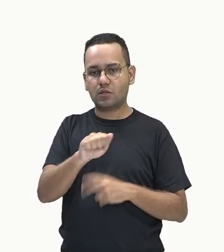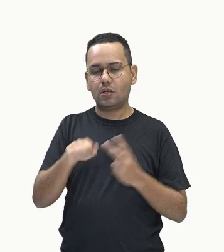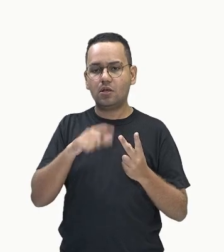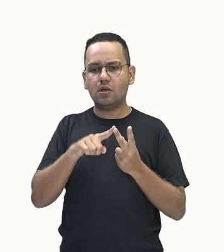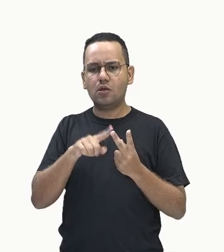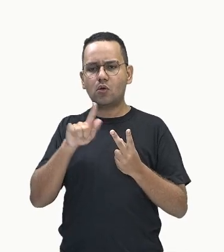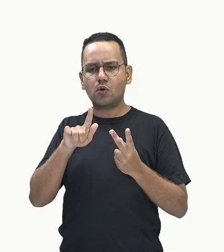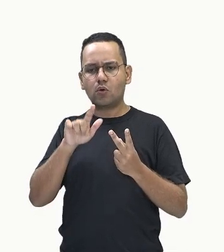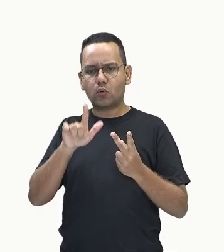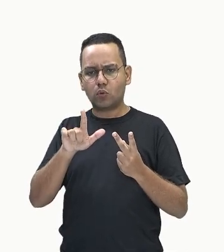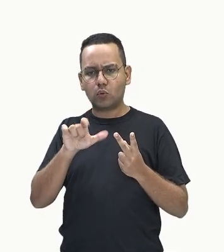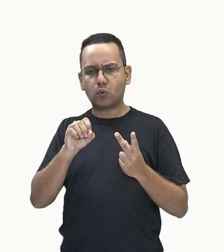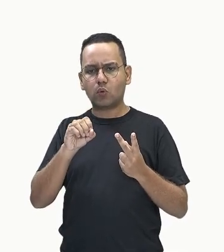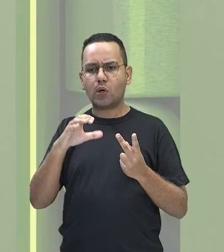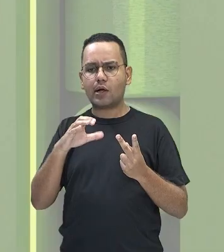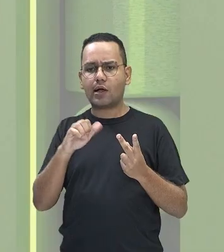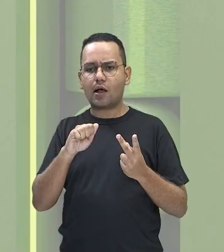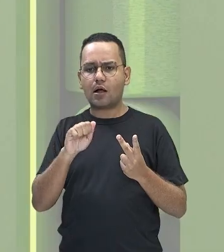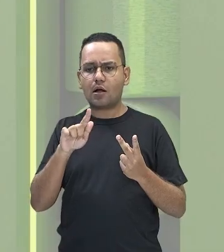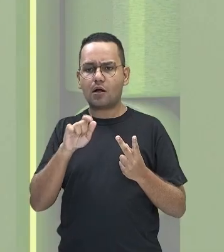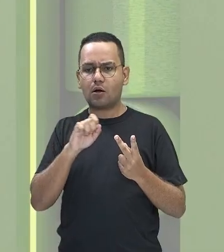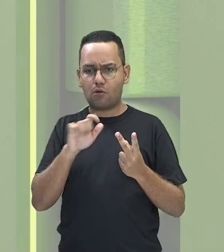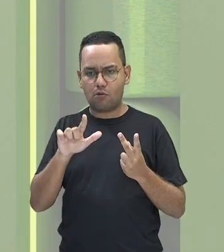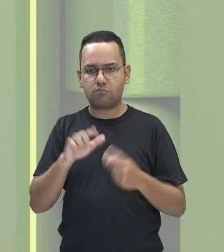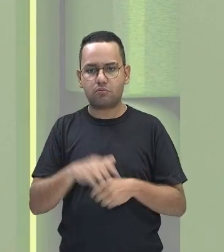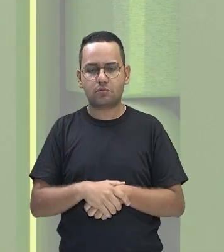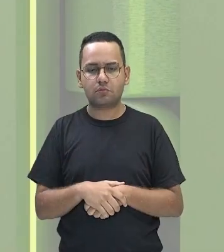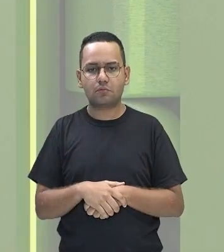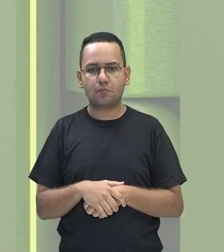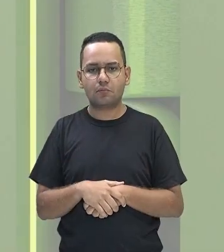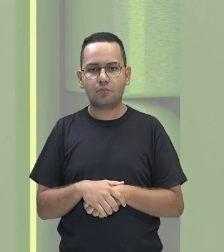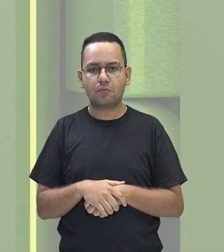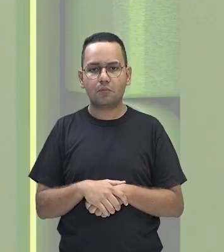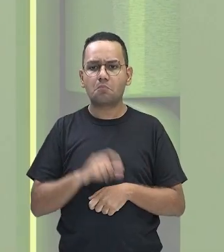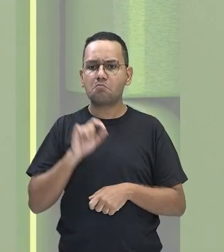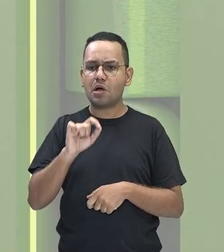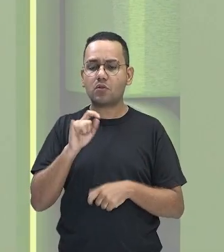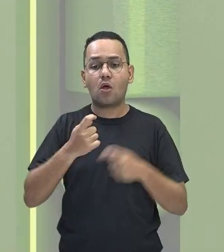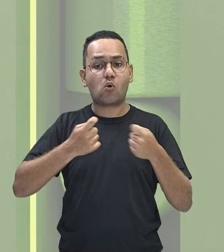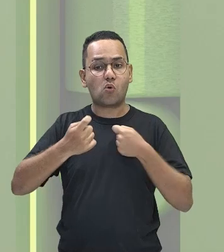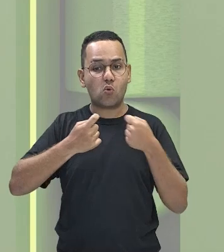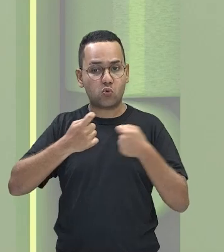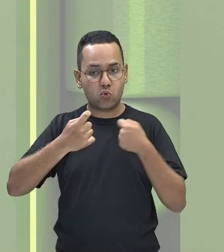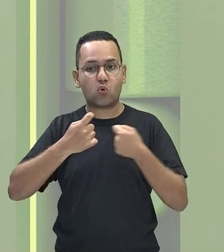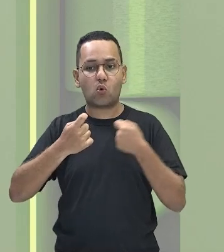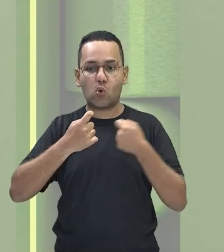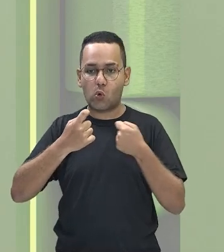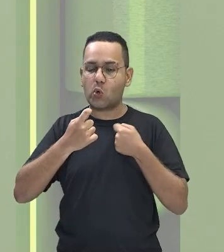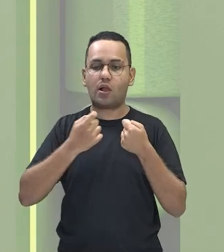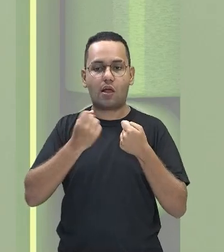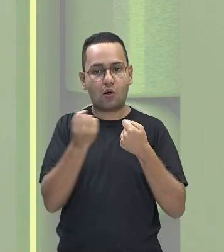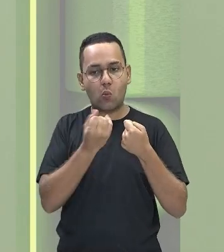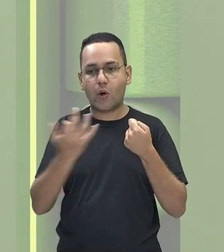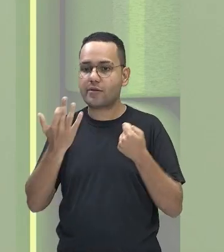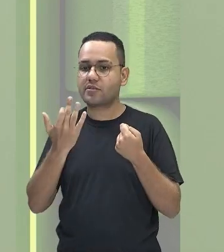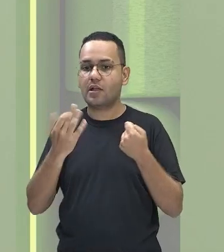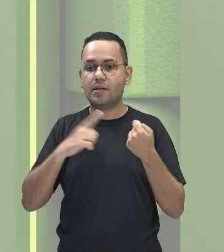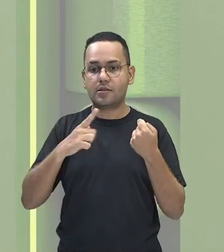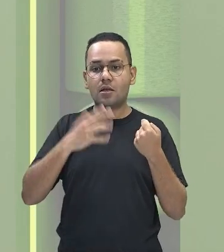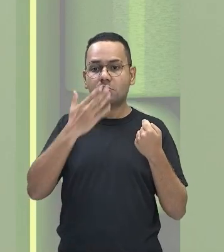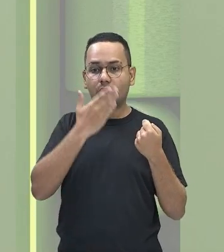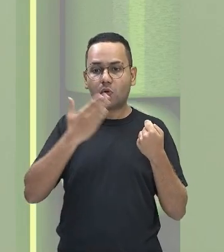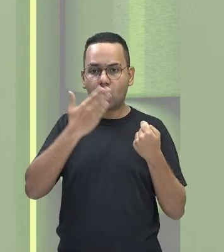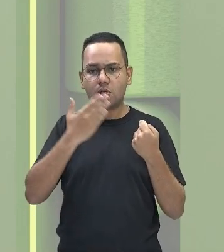Esses hormônios, eles têm a função de regular a quantidade de açúcar no nosso sangue. Todos vocês devem saber dos perigos